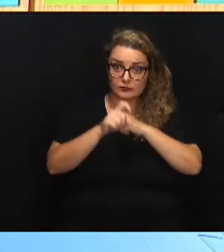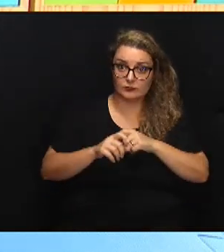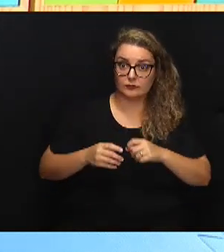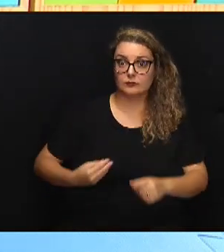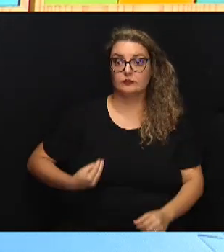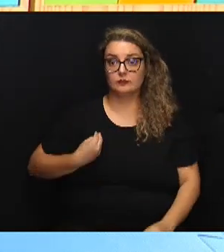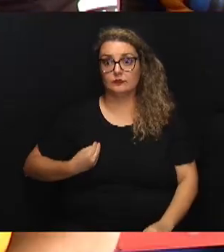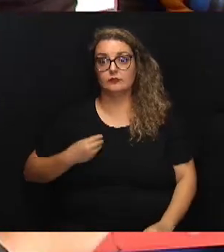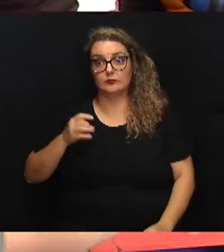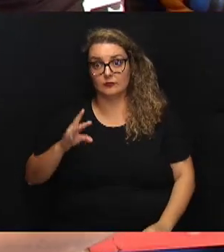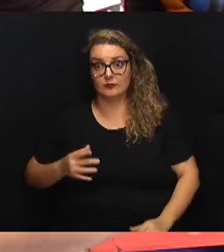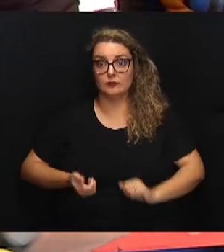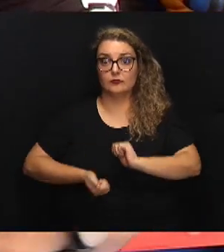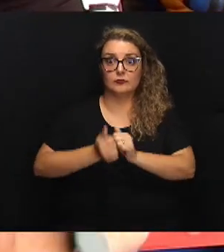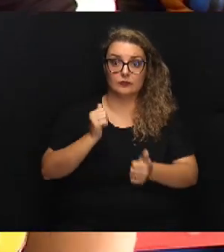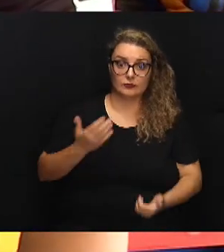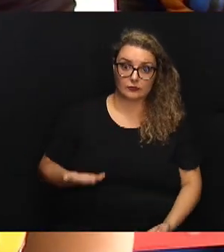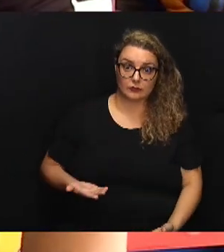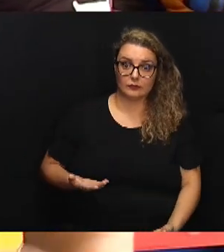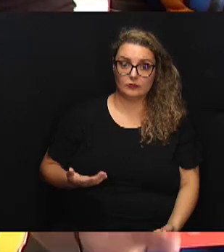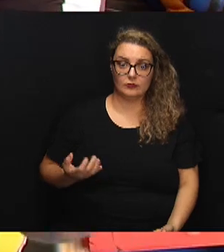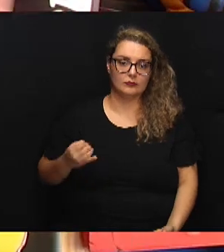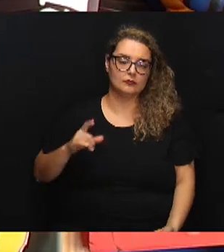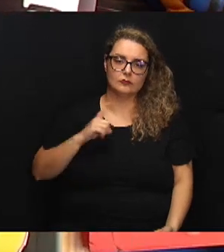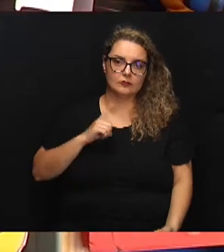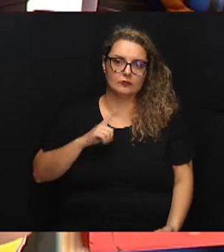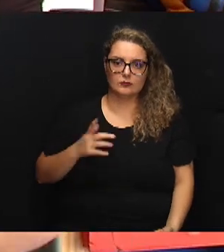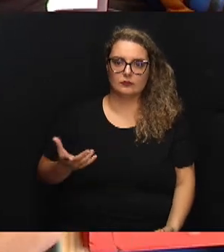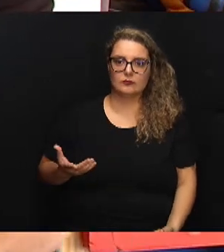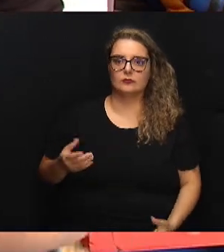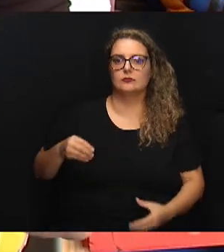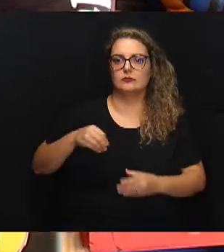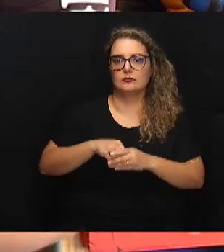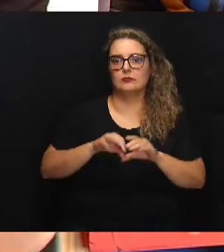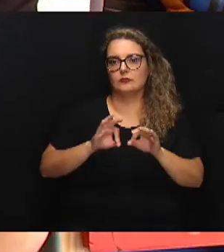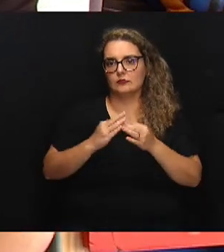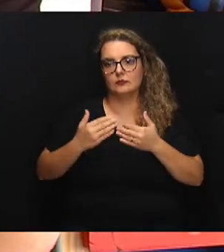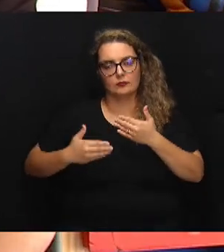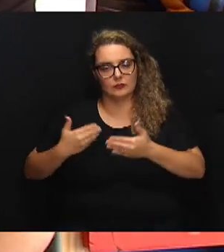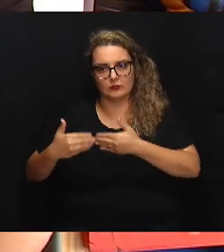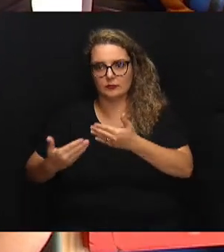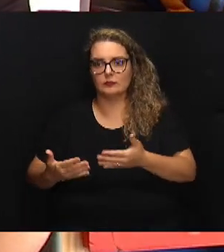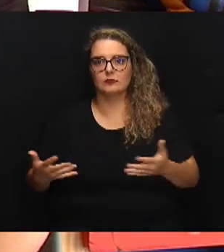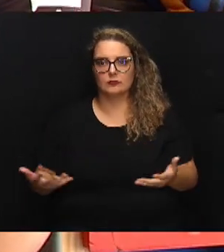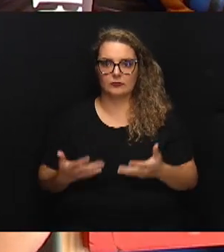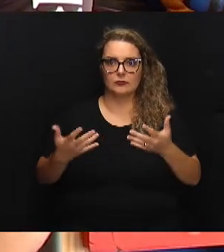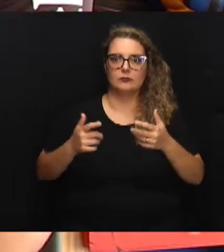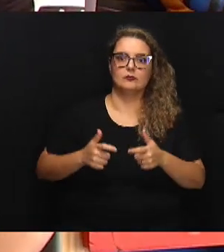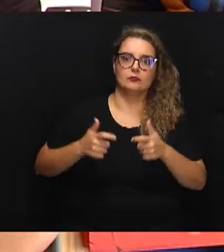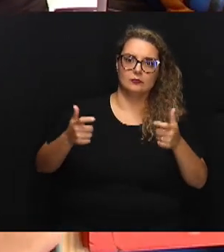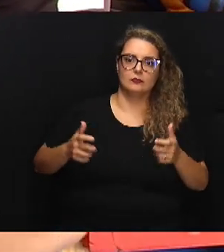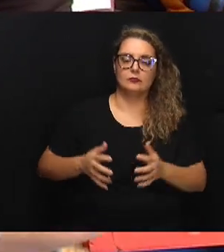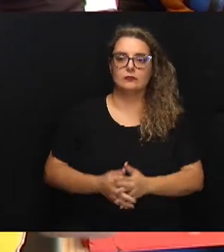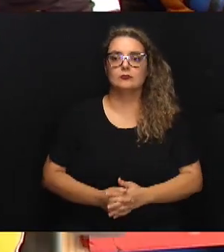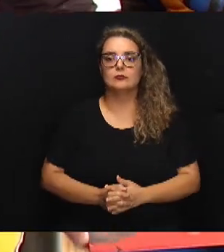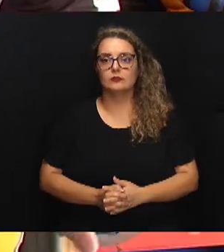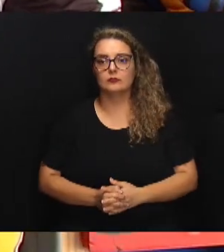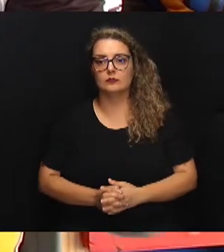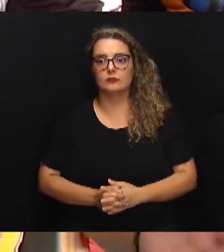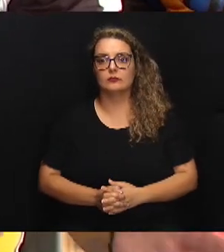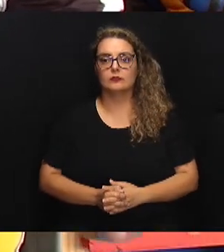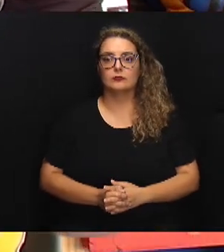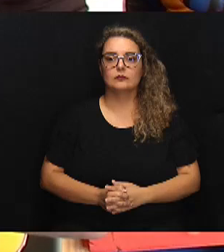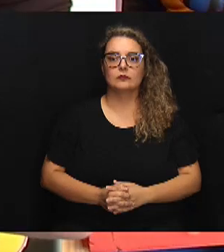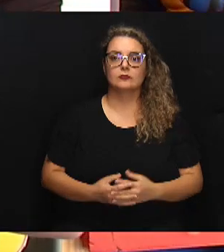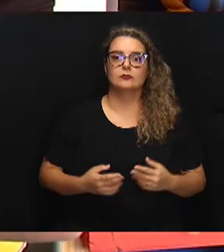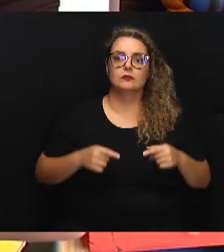somente do esporte, a não ser que você tenha, assim, já dentro da sua própria família, um incentivo maior. Então, eu sempre, em